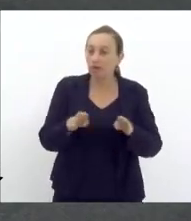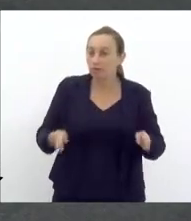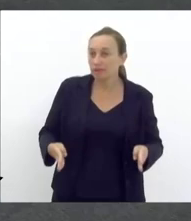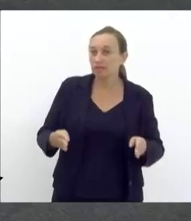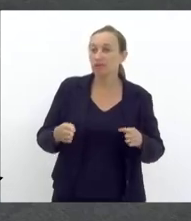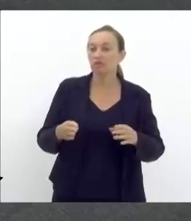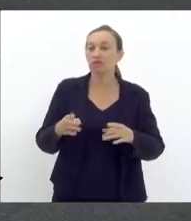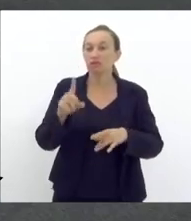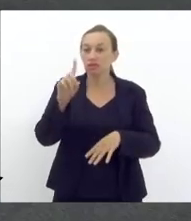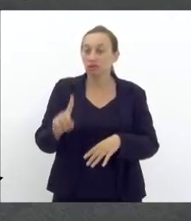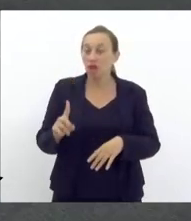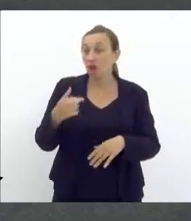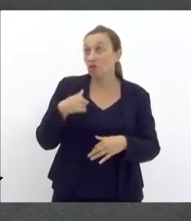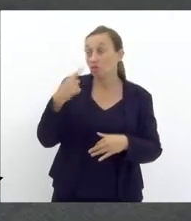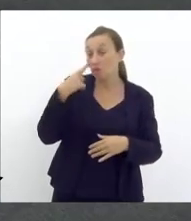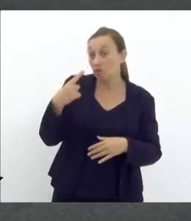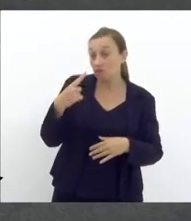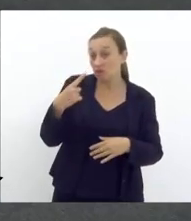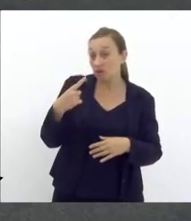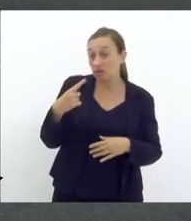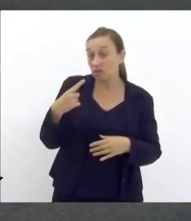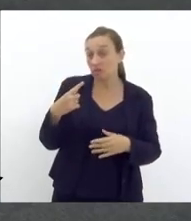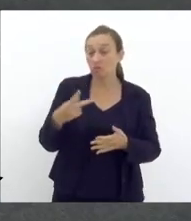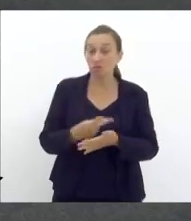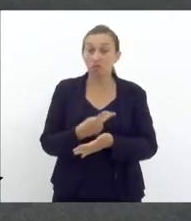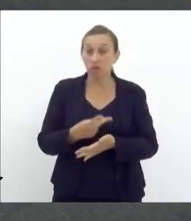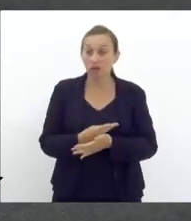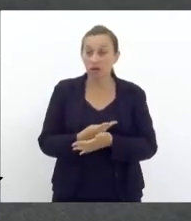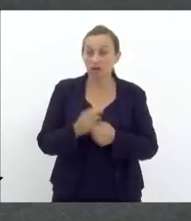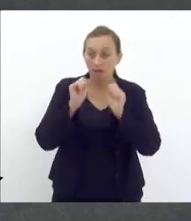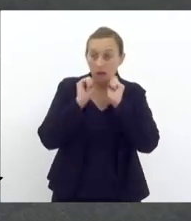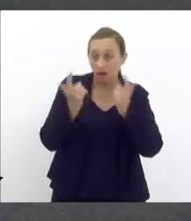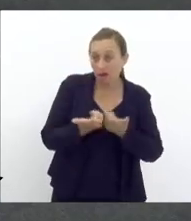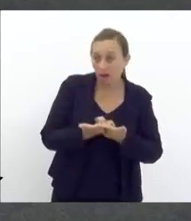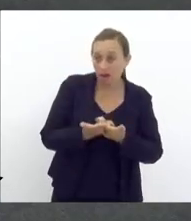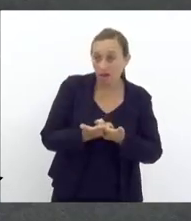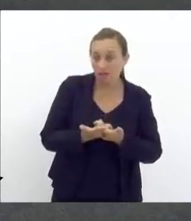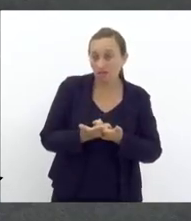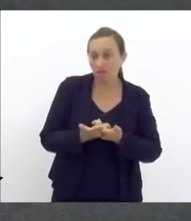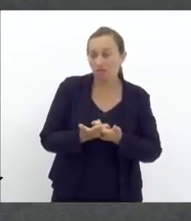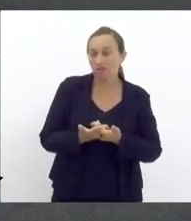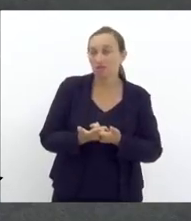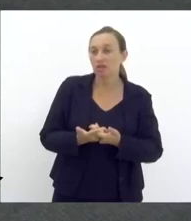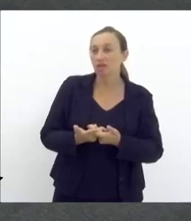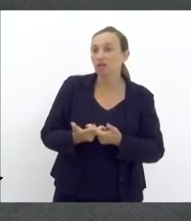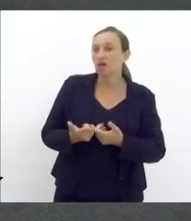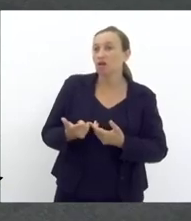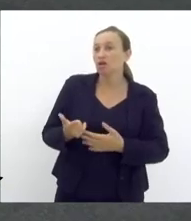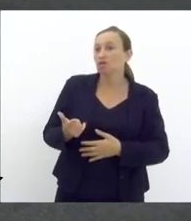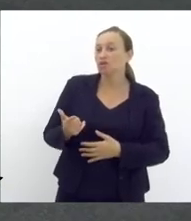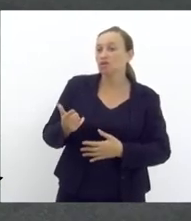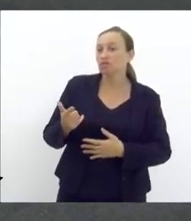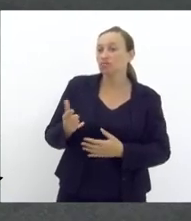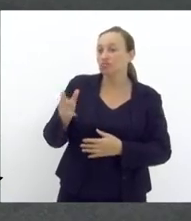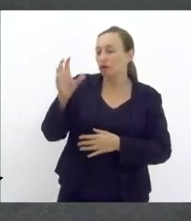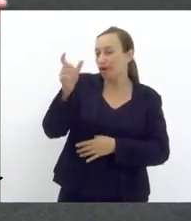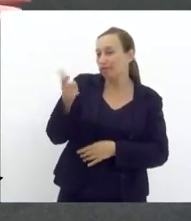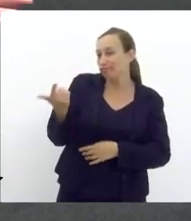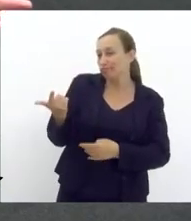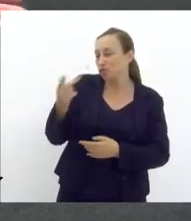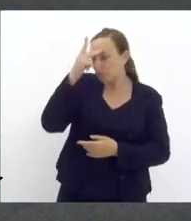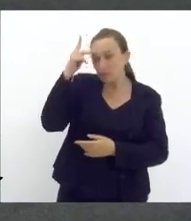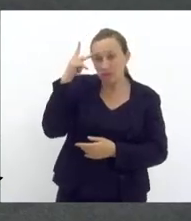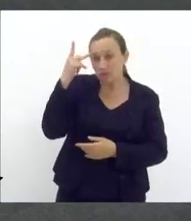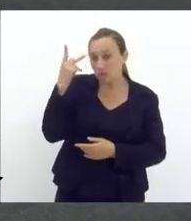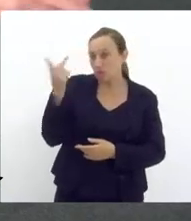eu tô vendo uma coopitação da estrutura da Assembleia Legislativa a reboque da postura infantil de uma pessoa que não tem envergadura moral para